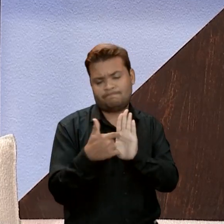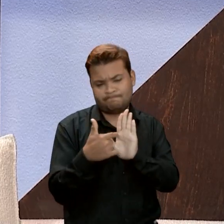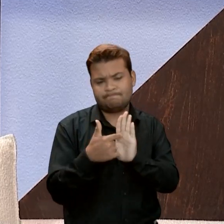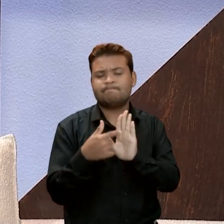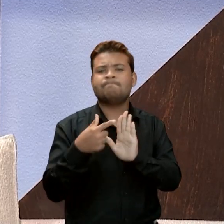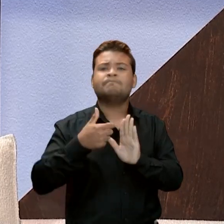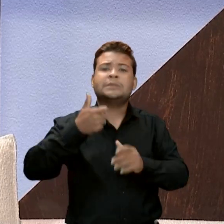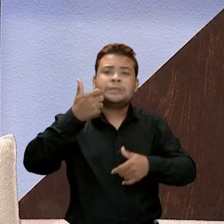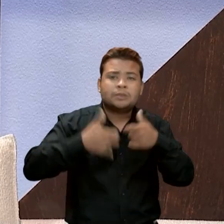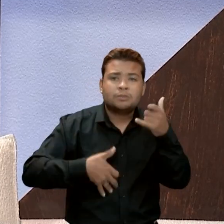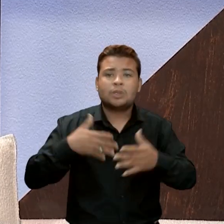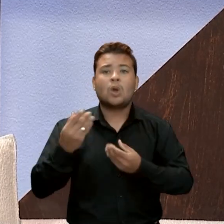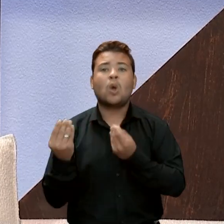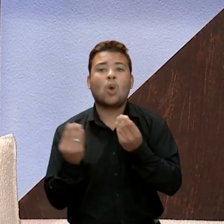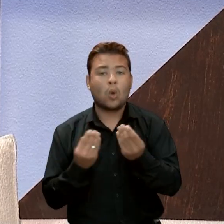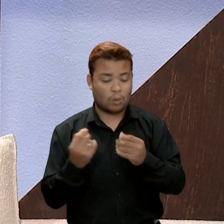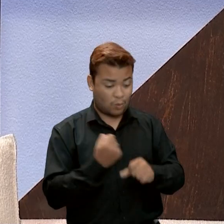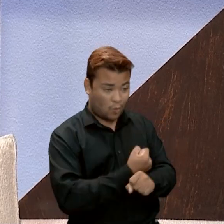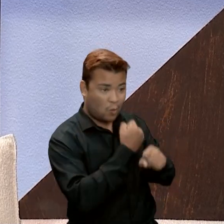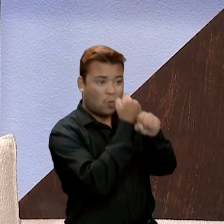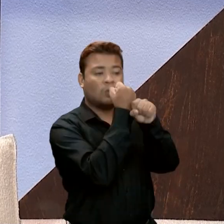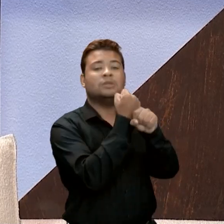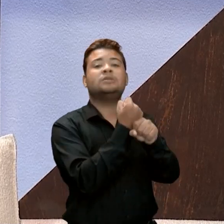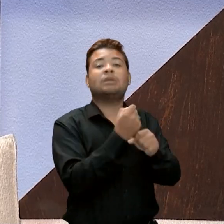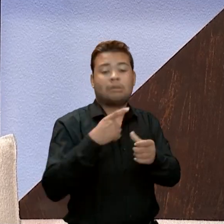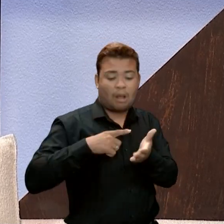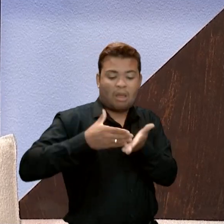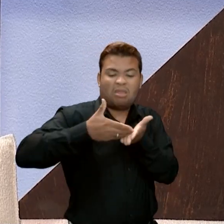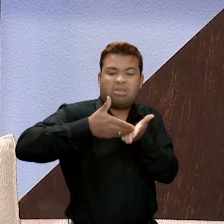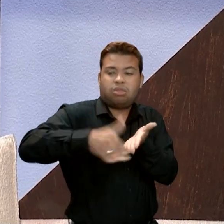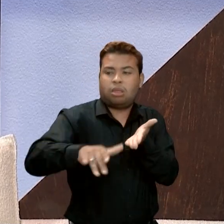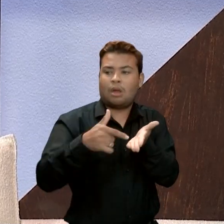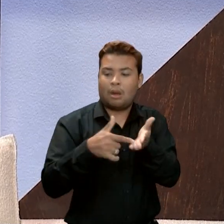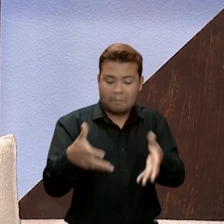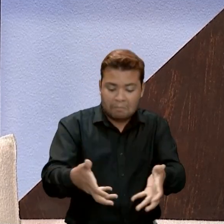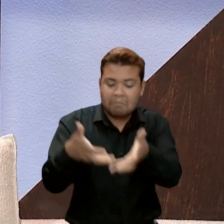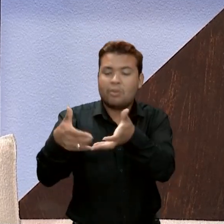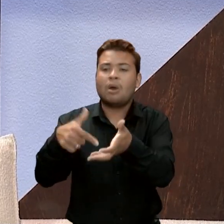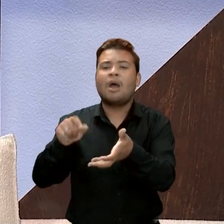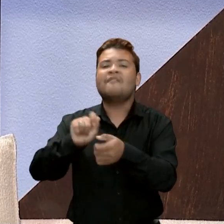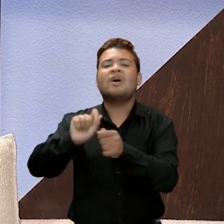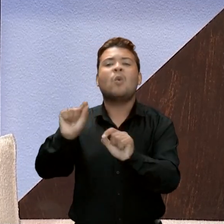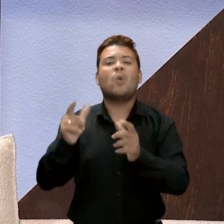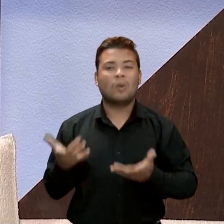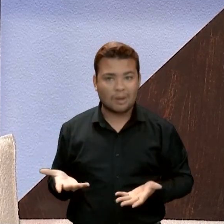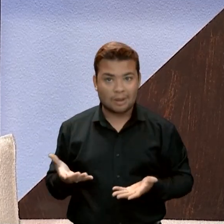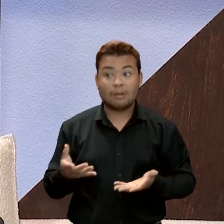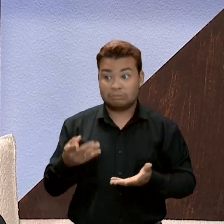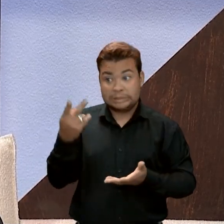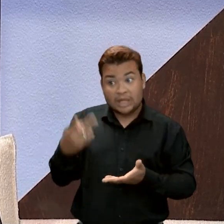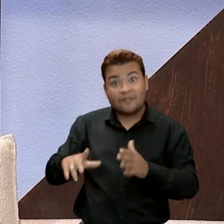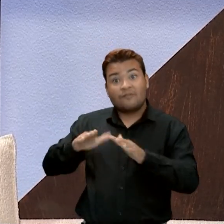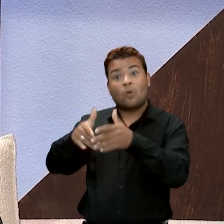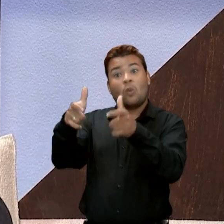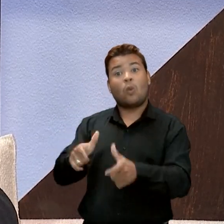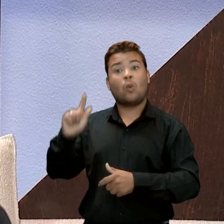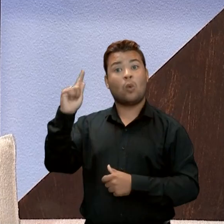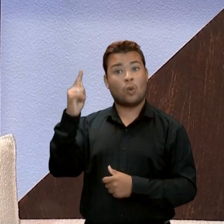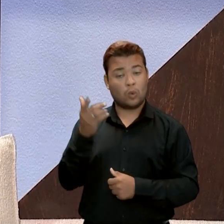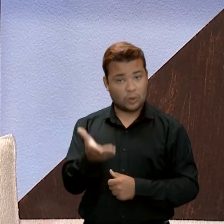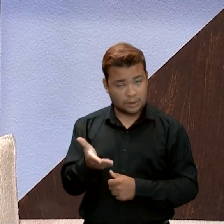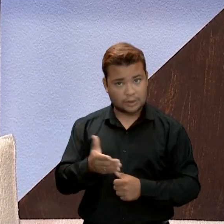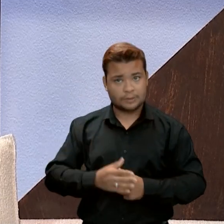sobre a gestão de resíduos da construção civil na região metropolitana de Goiânia. Então, a gente enfocou essa parte